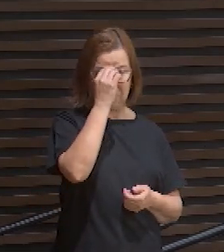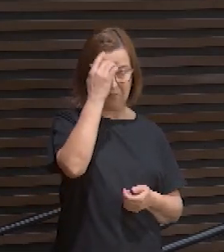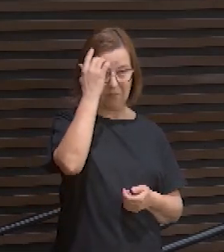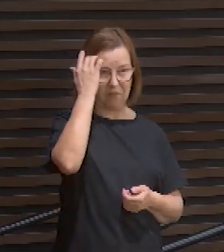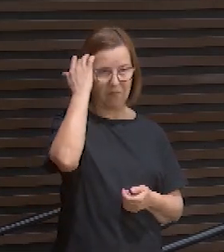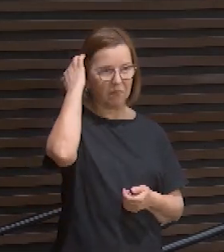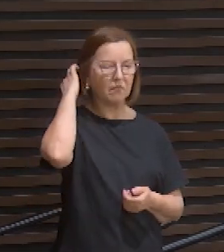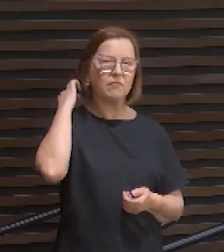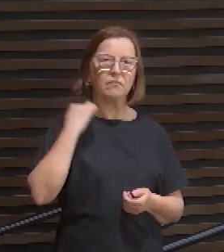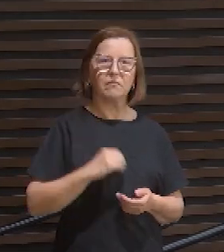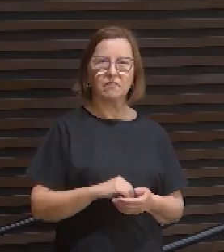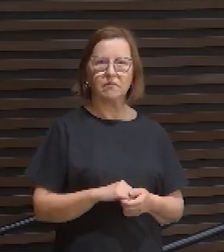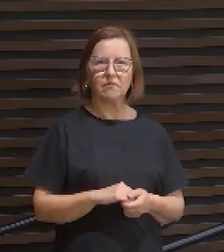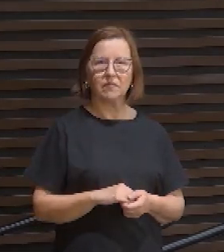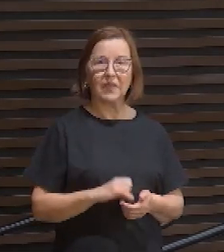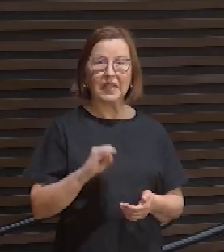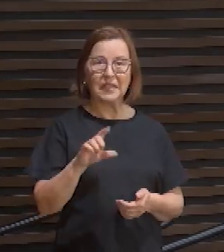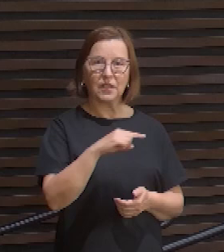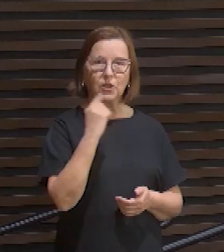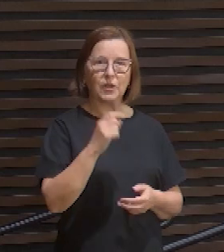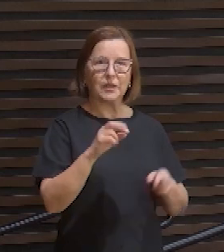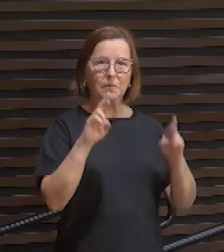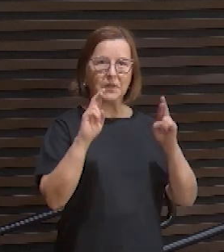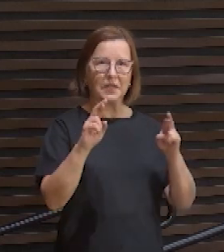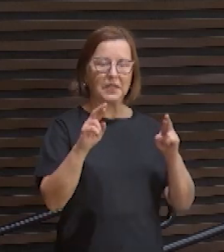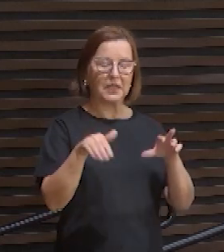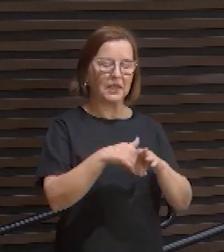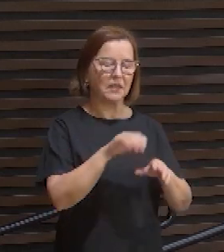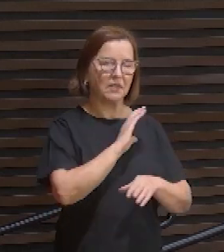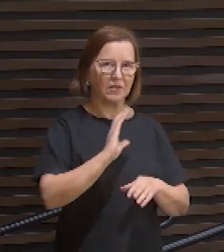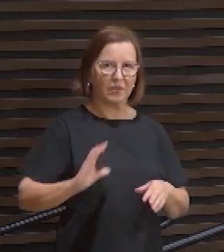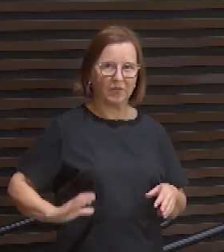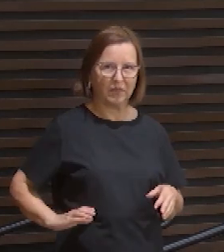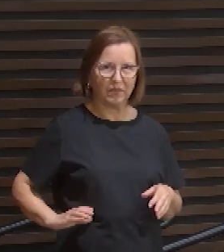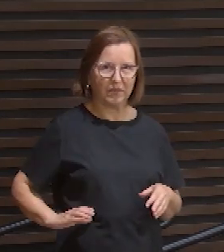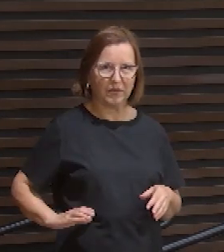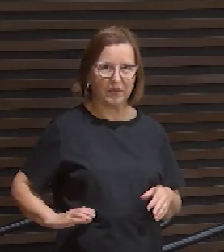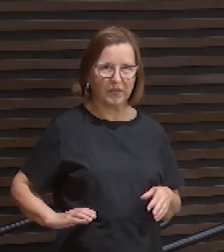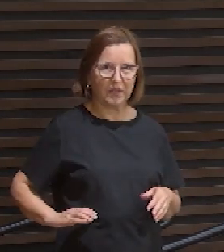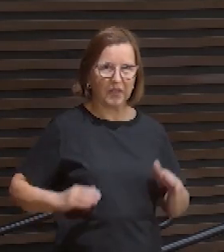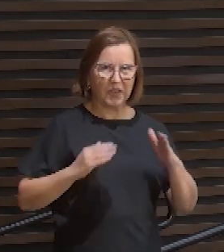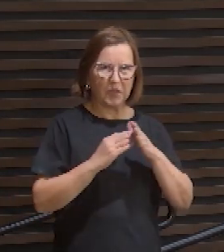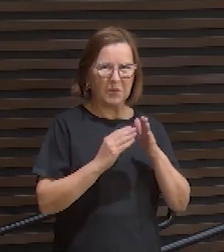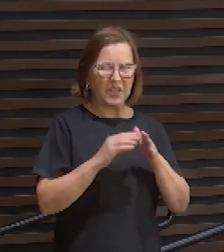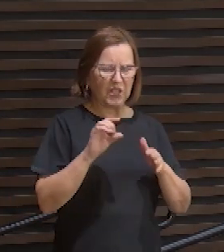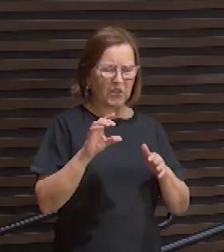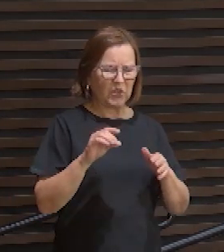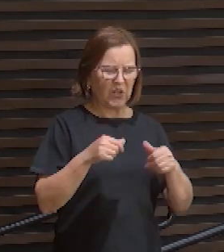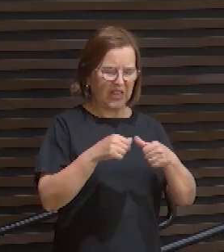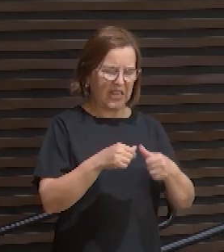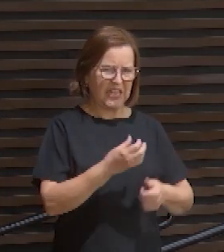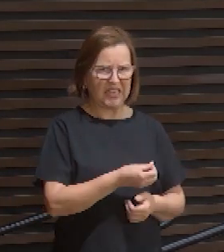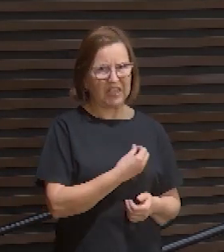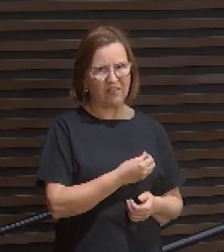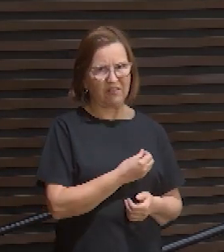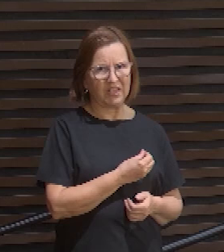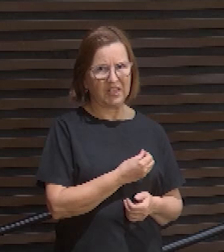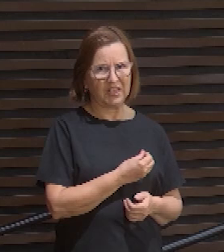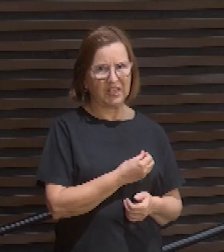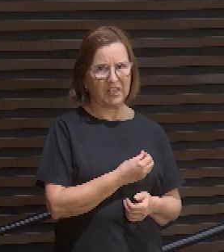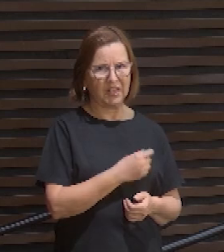Então vamos ler junto. Se a nossa esperança em Cristo se limita apenas a esta